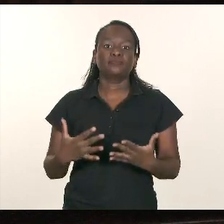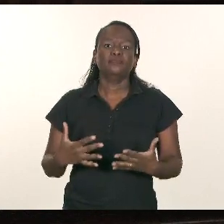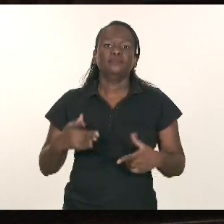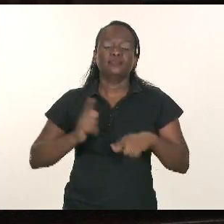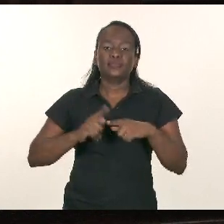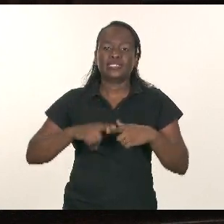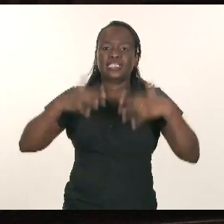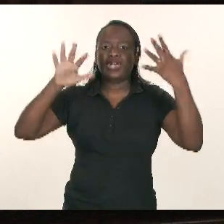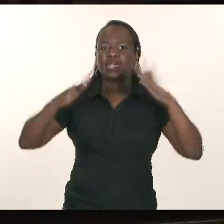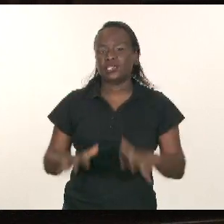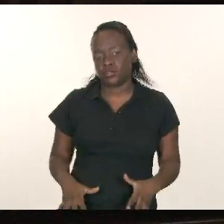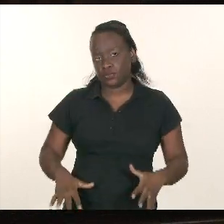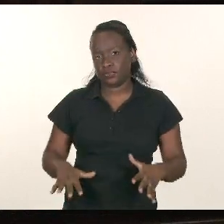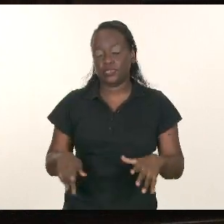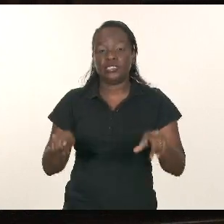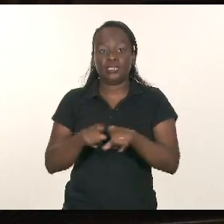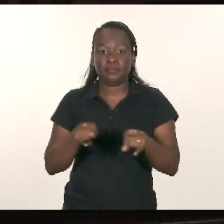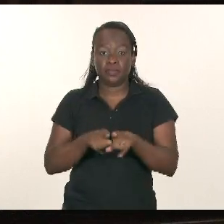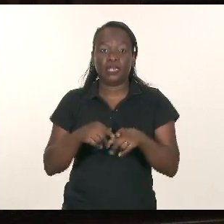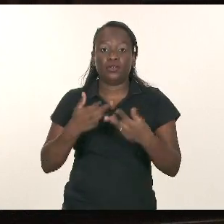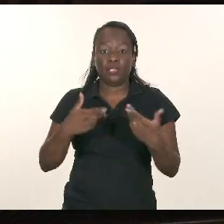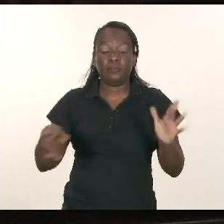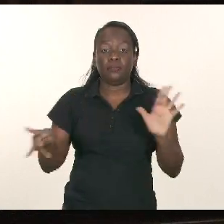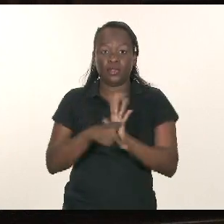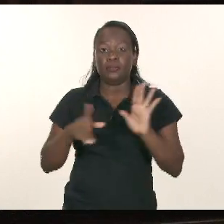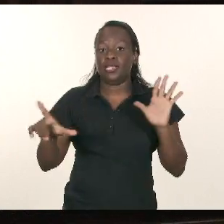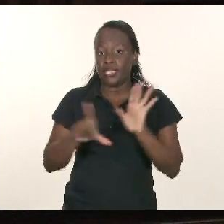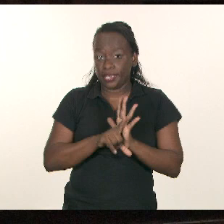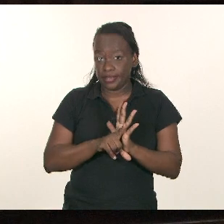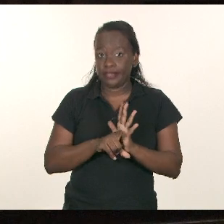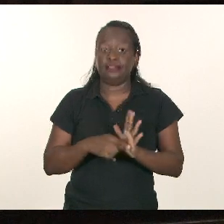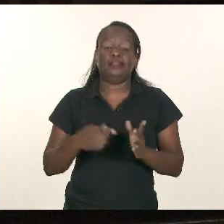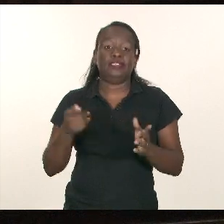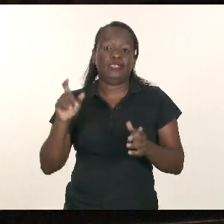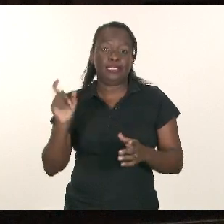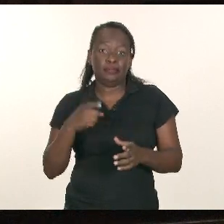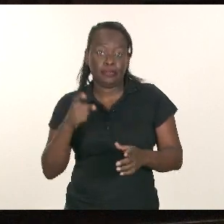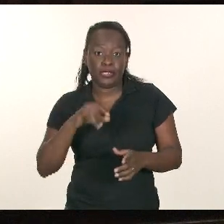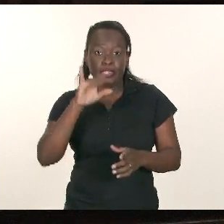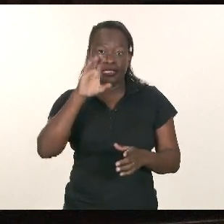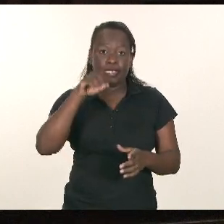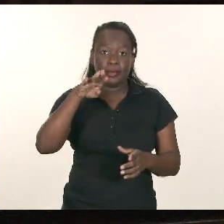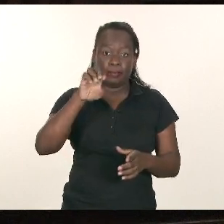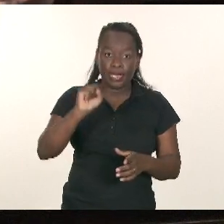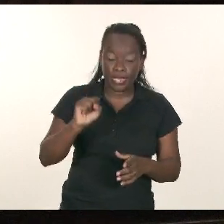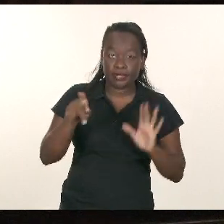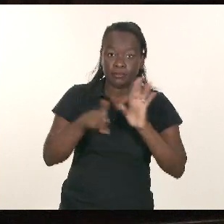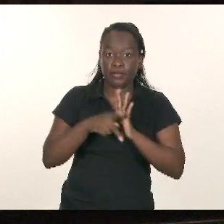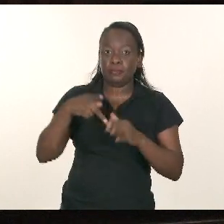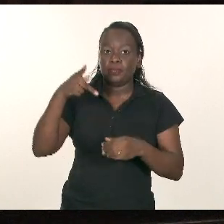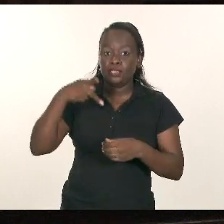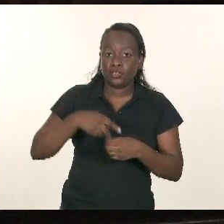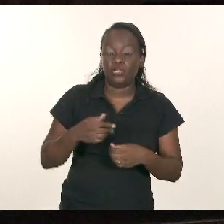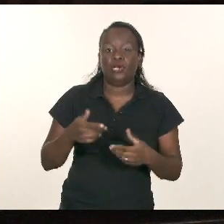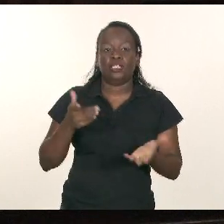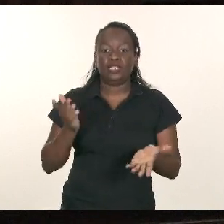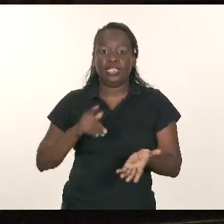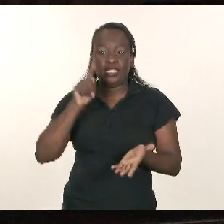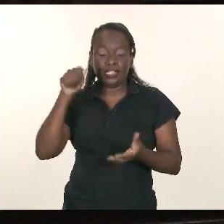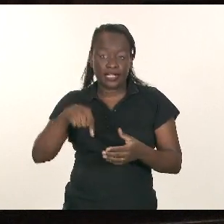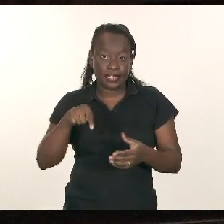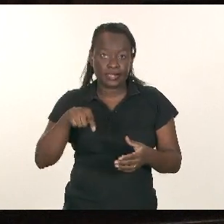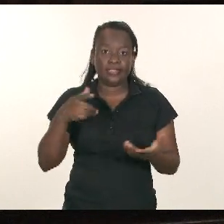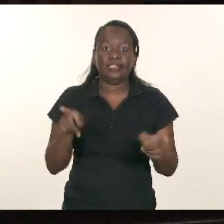essa derrocada, e além de elementos da legislação, a tributação do ICMS do petróleo no destino e não na origem, a